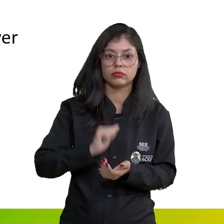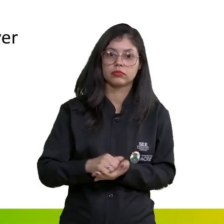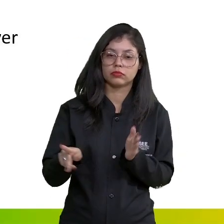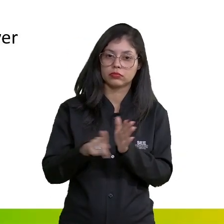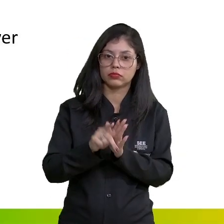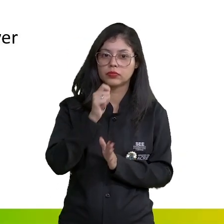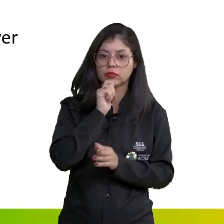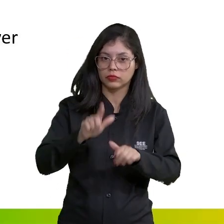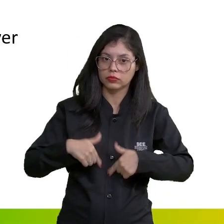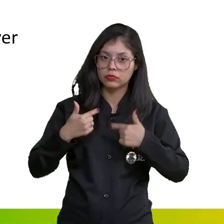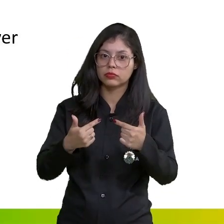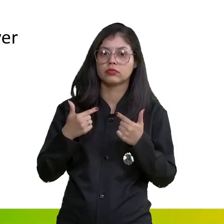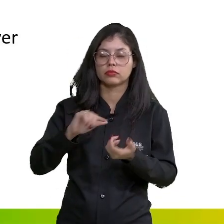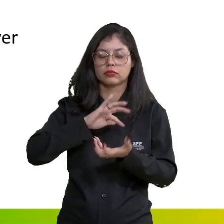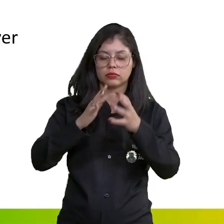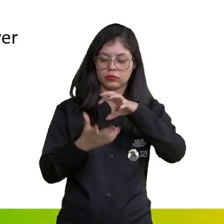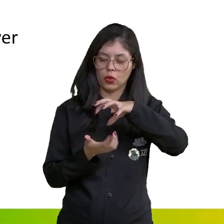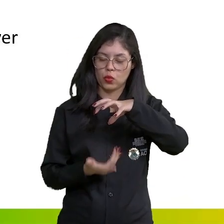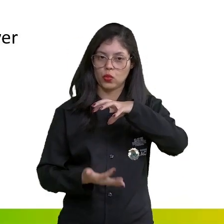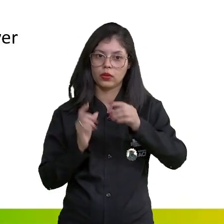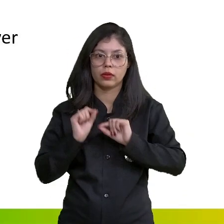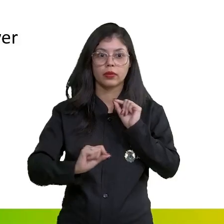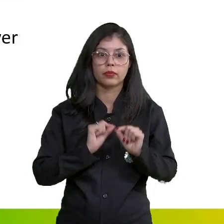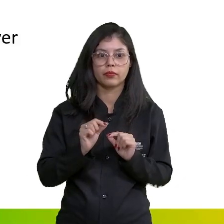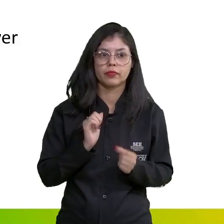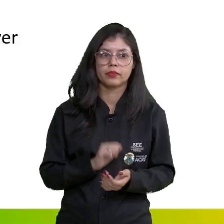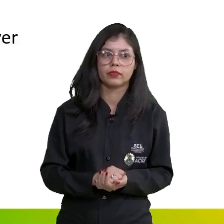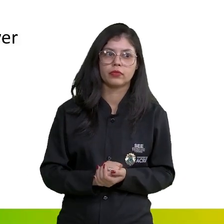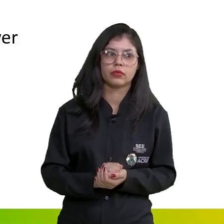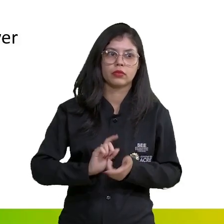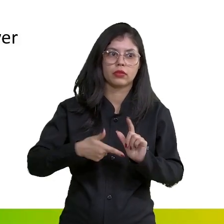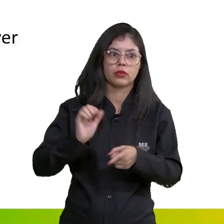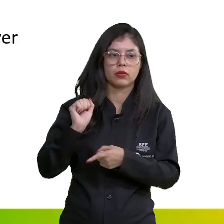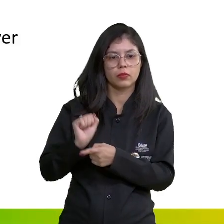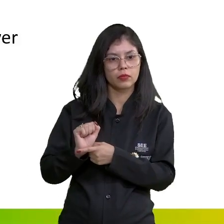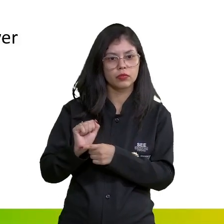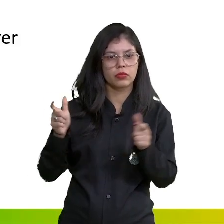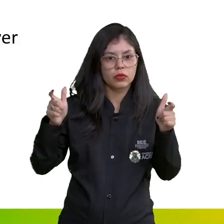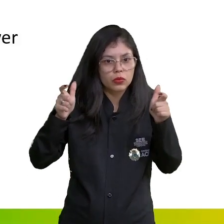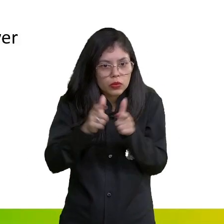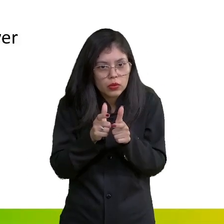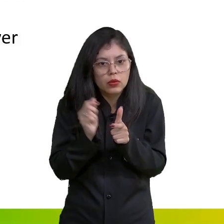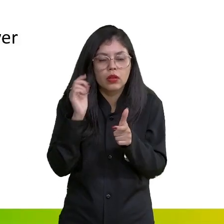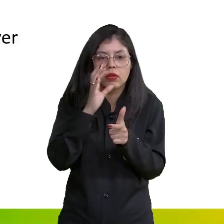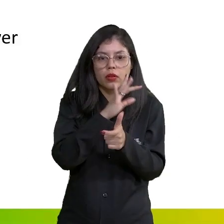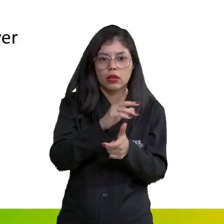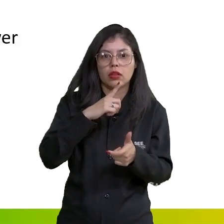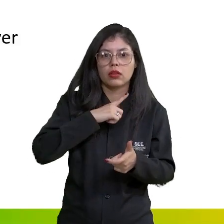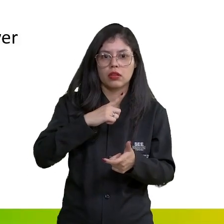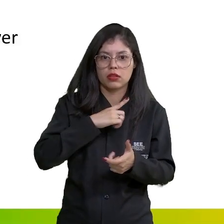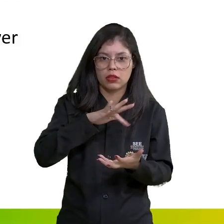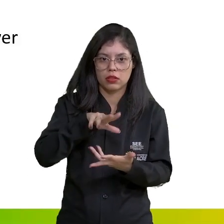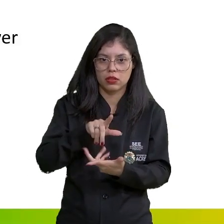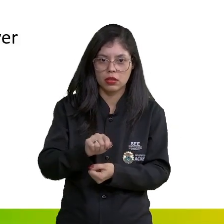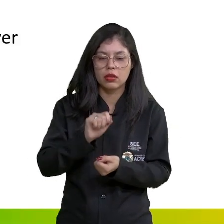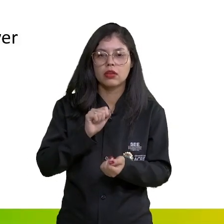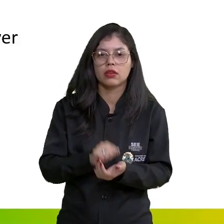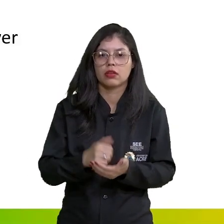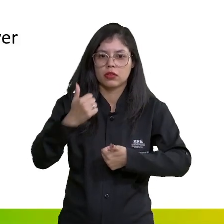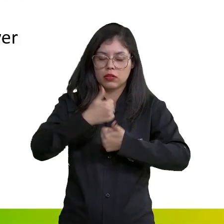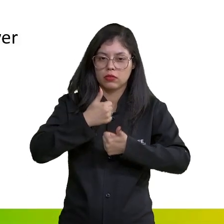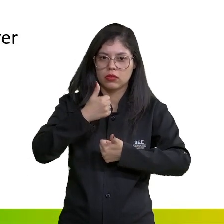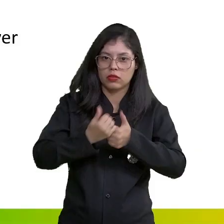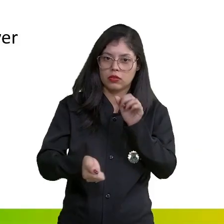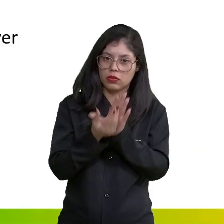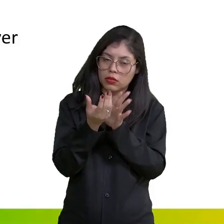viável para combater o efeito estufa é o quê, pessoal? Alternativa A. Reduzir o calor irradiado pela Terra mediante